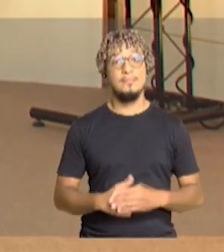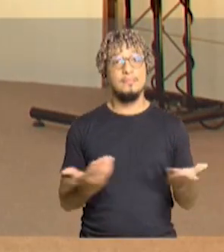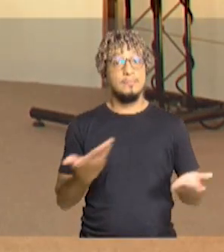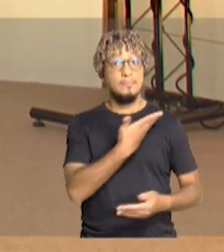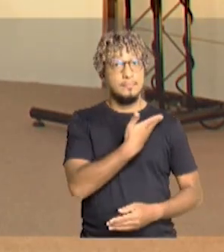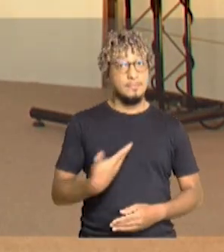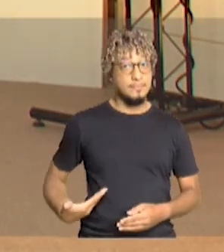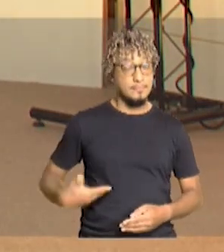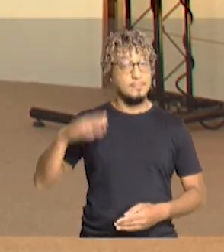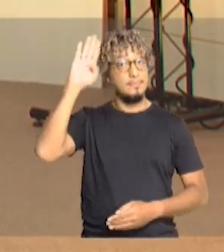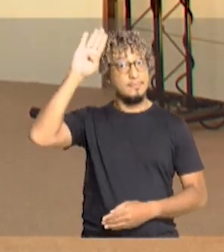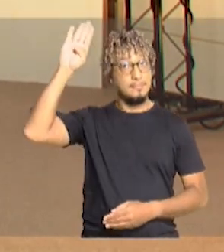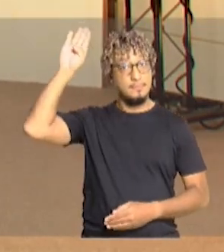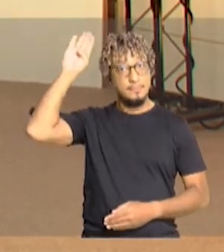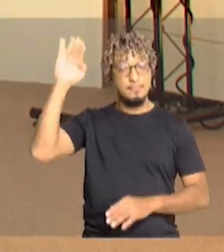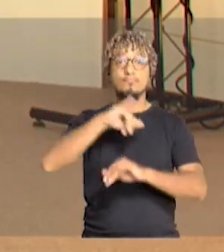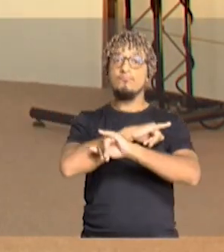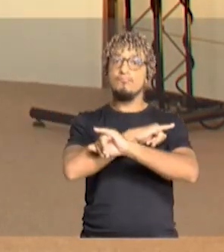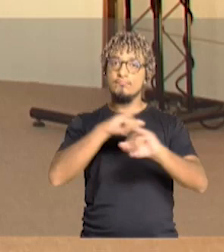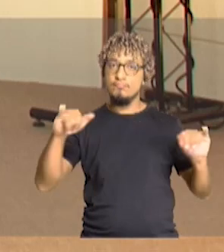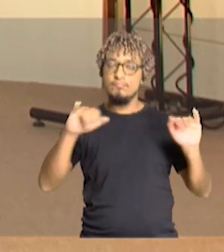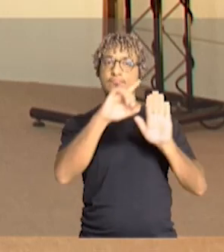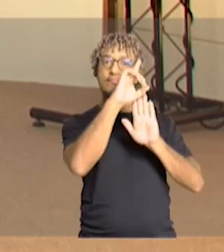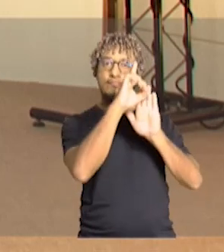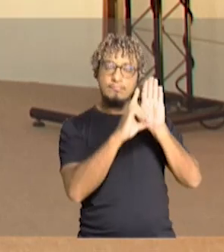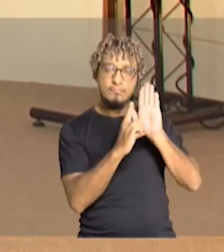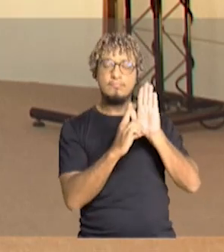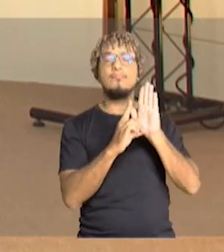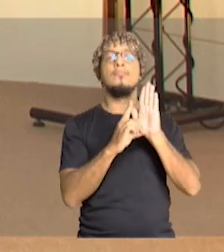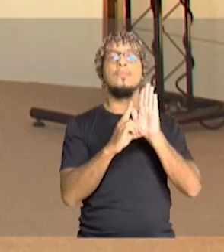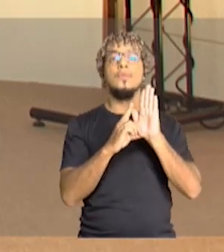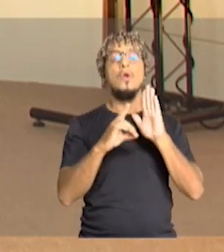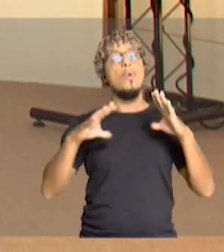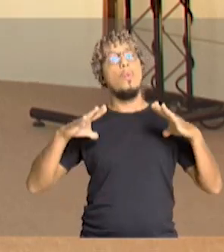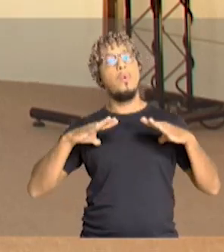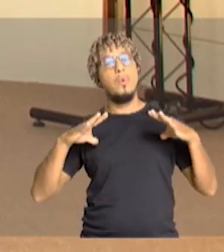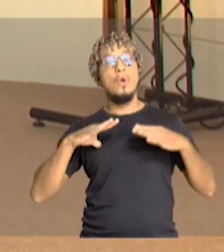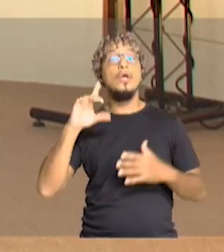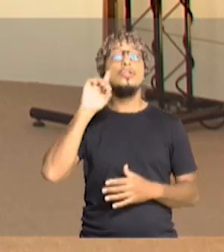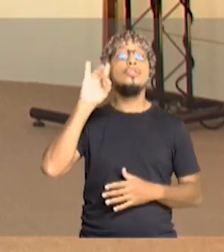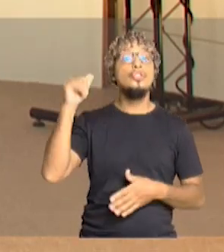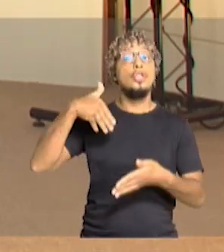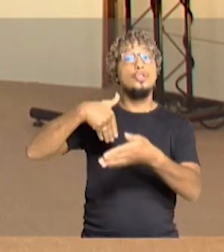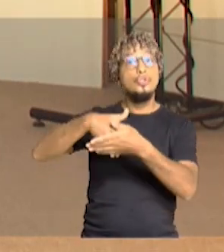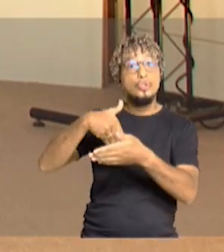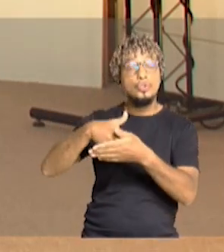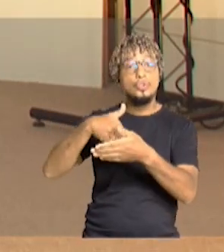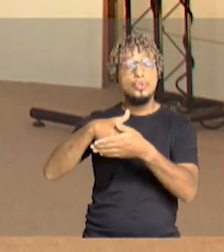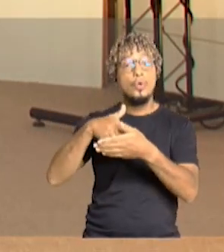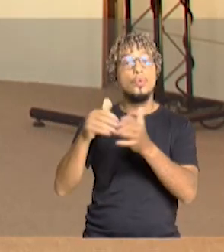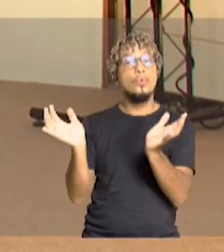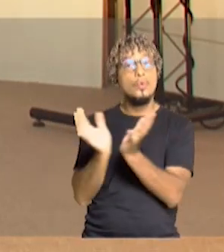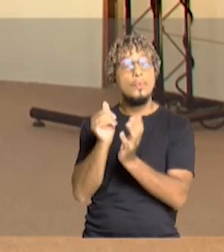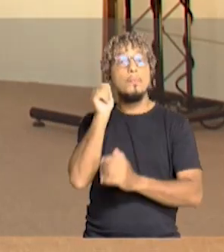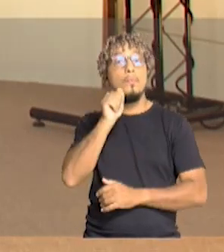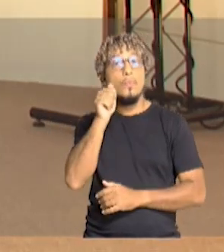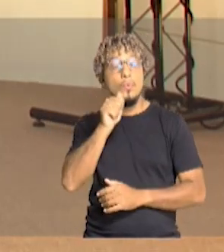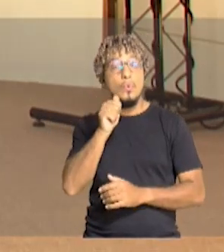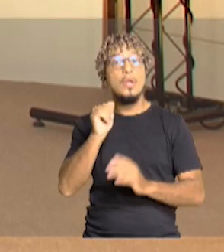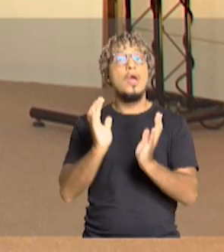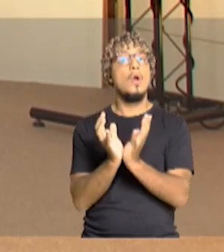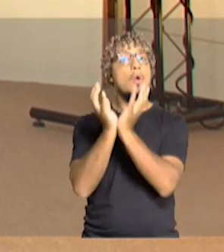Governador Carlos Brandão decreta ponto facultativo em dias de jogos da seleção feminina na copa do mundo de futebol